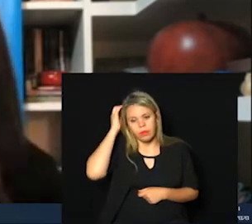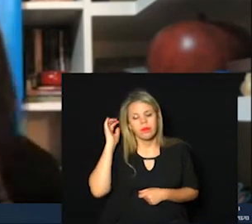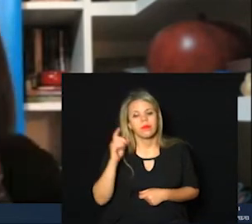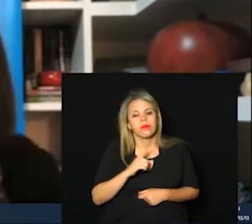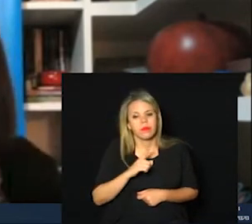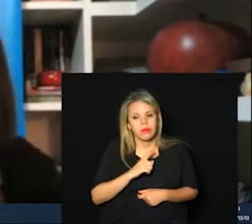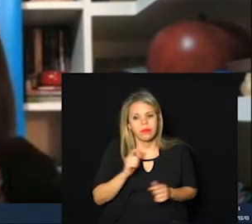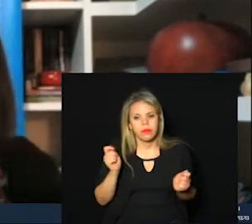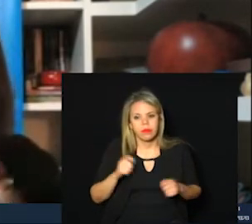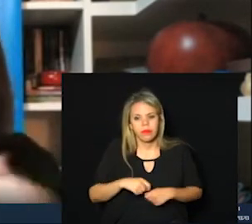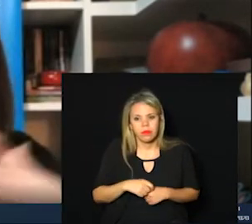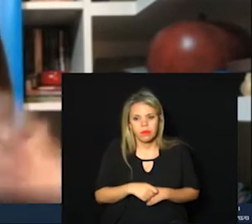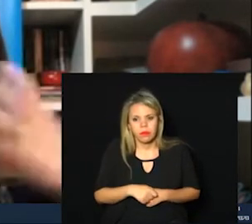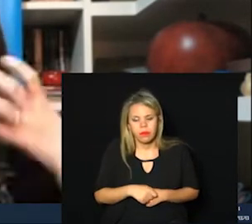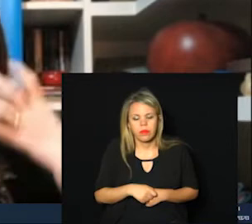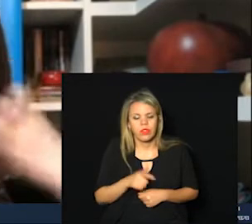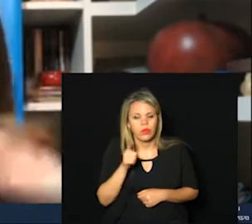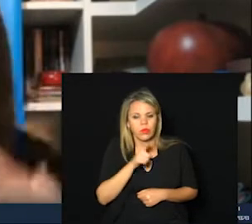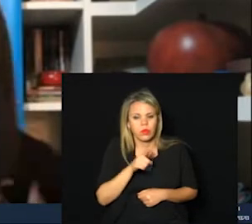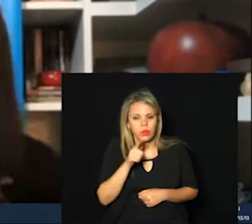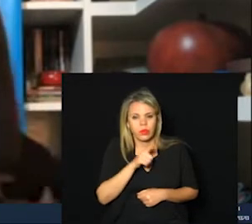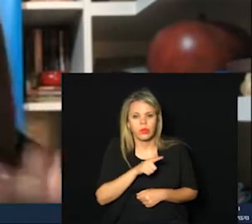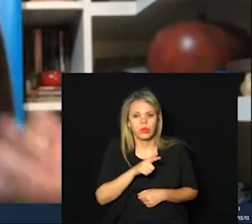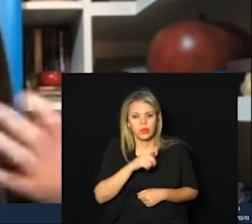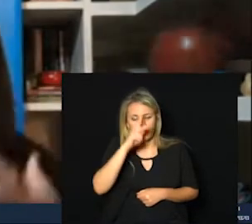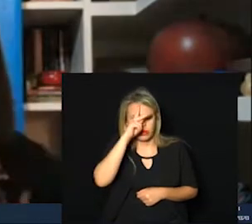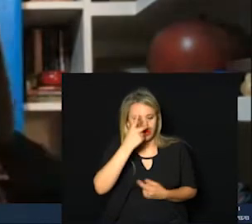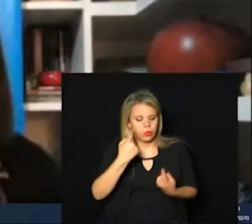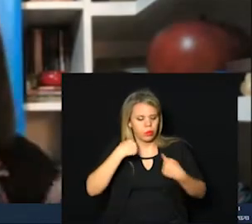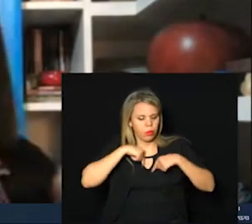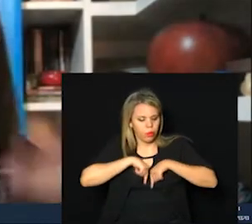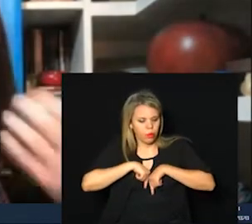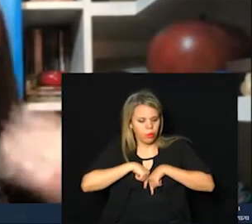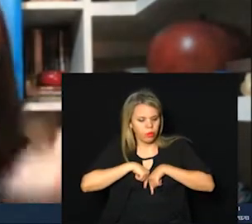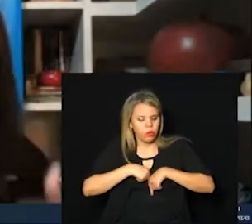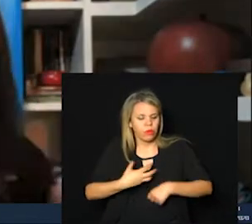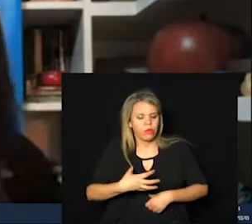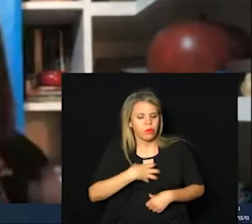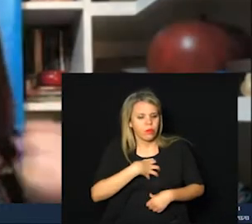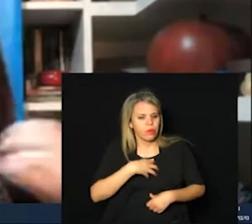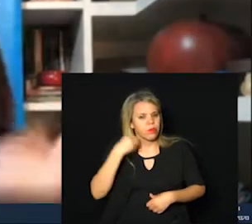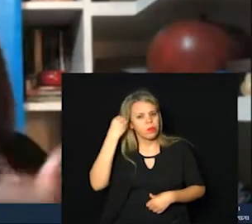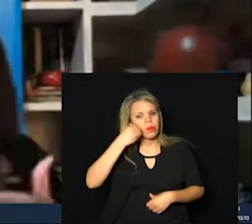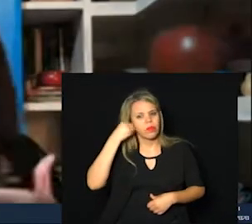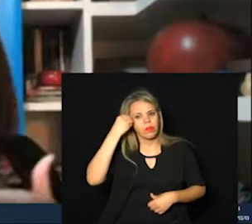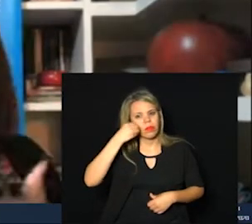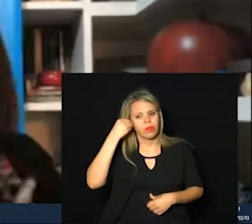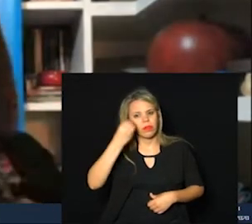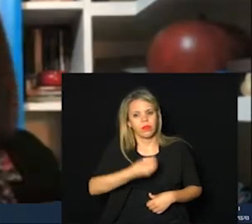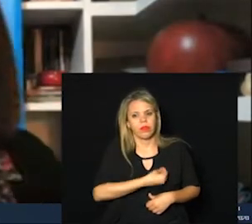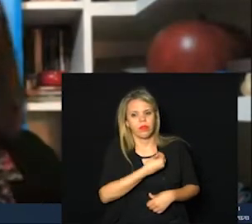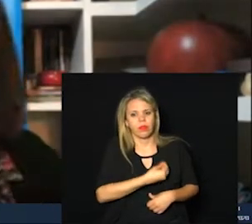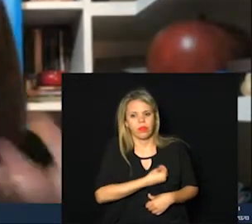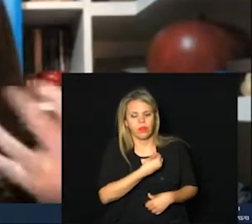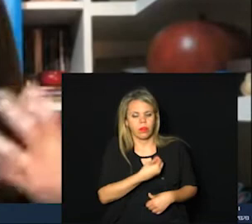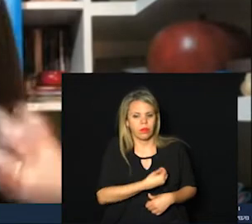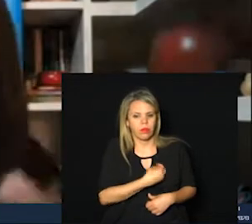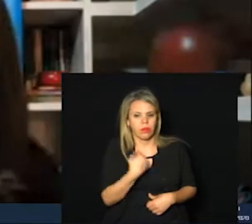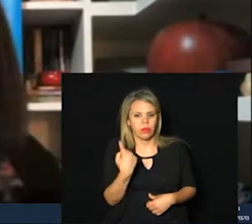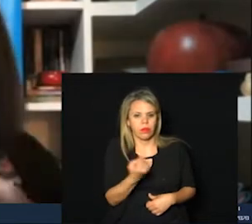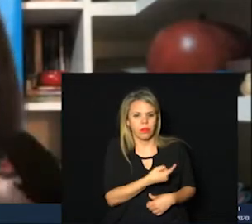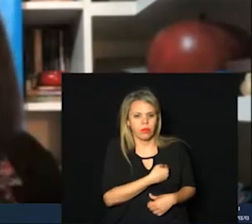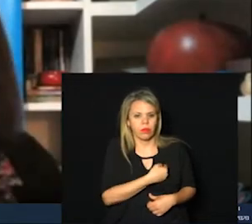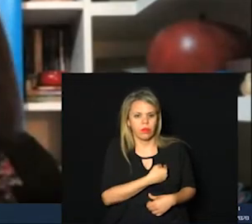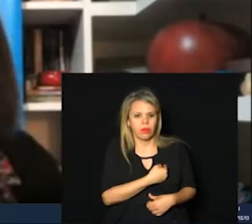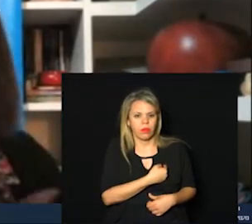condições de, com os nossos recursos internos, com a nossa experiência de vida, com aquilo que nós